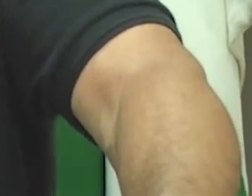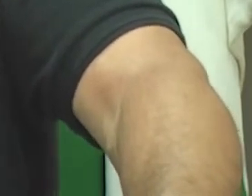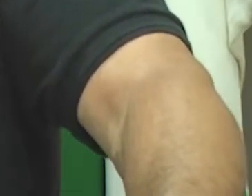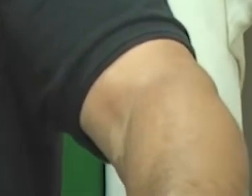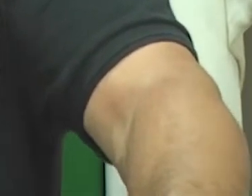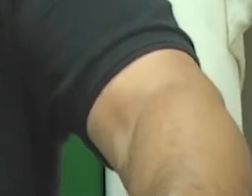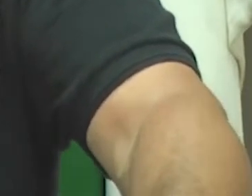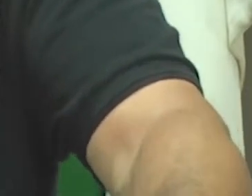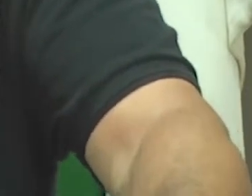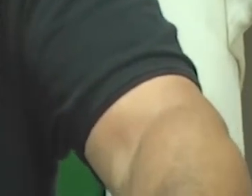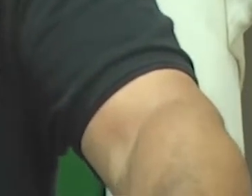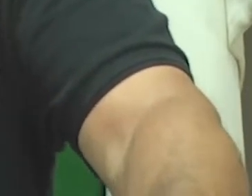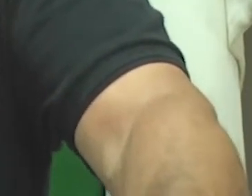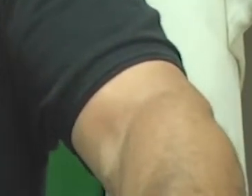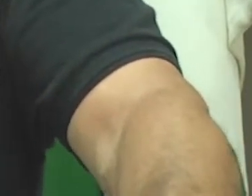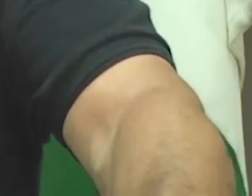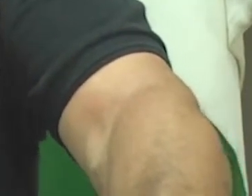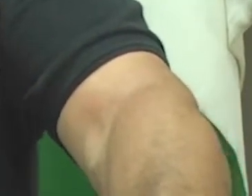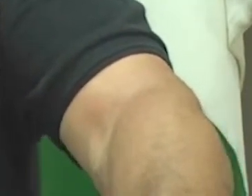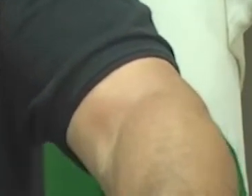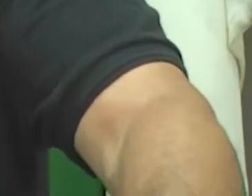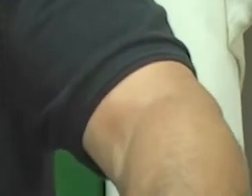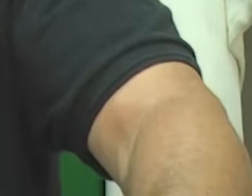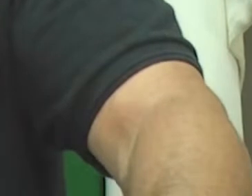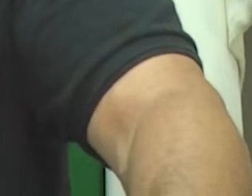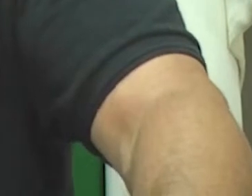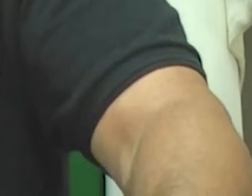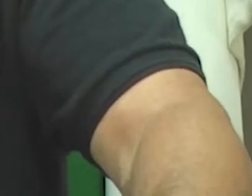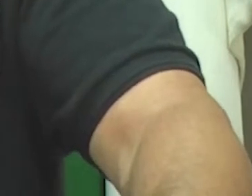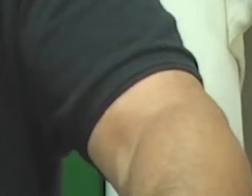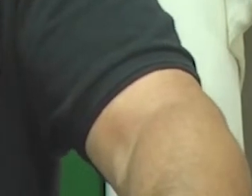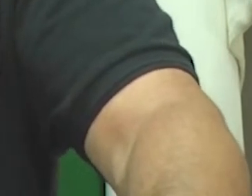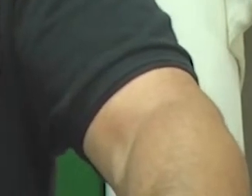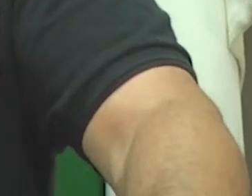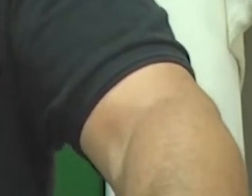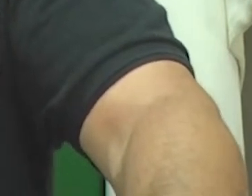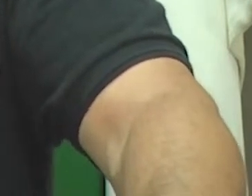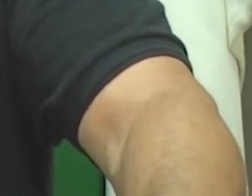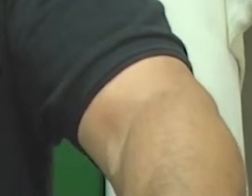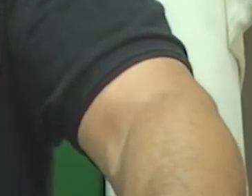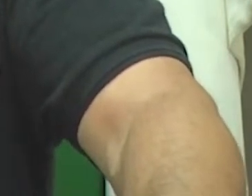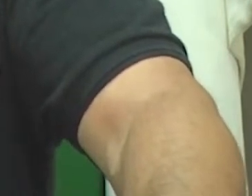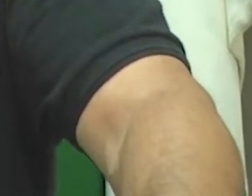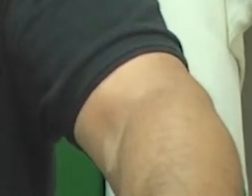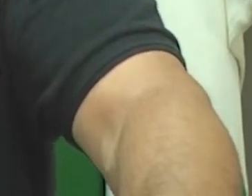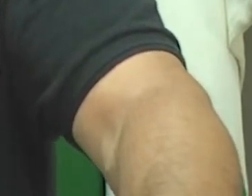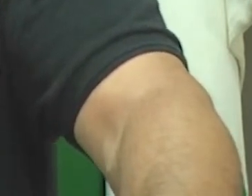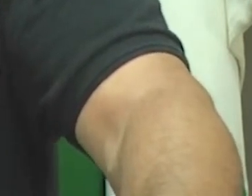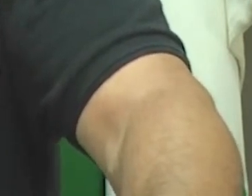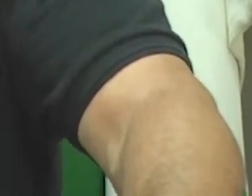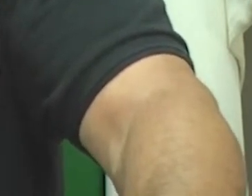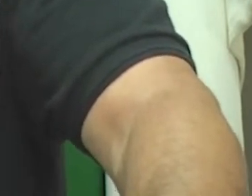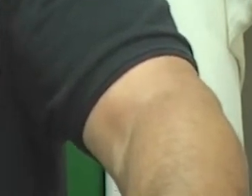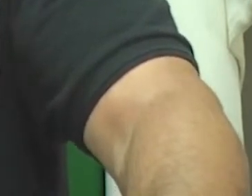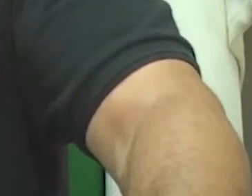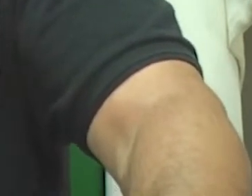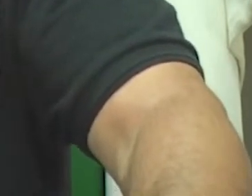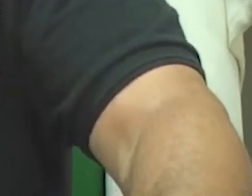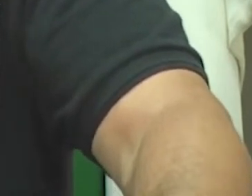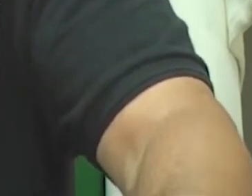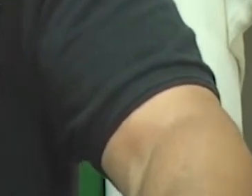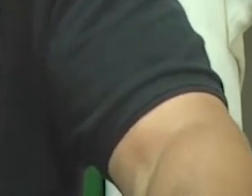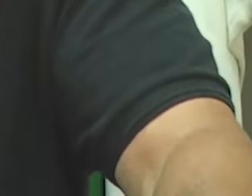Comprando mais viatura, construindo mais presídio, né? E nós aqui estamos